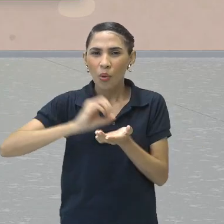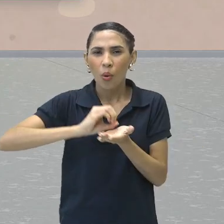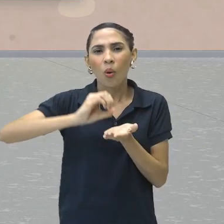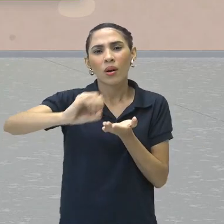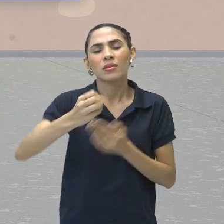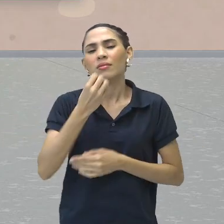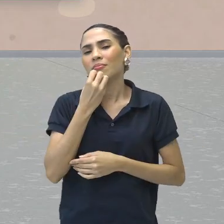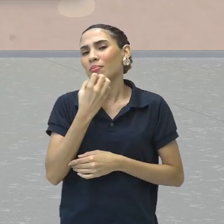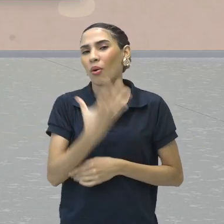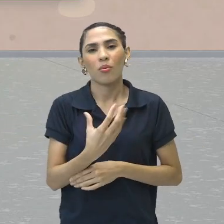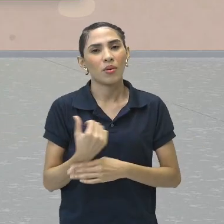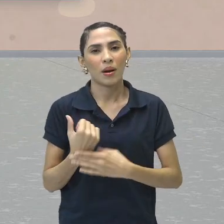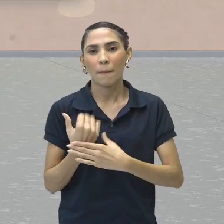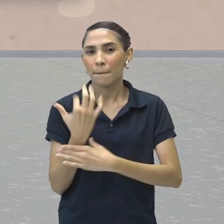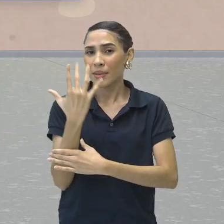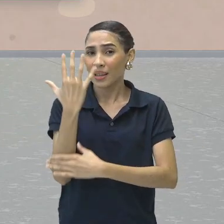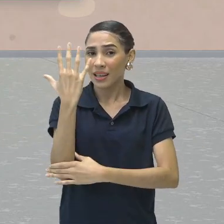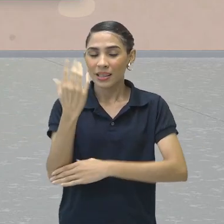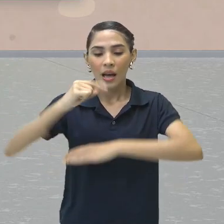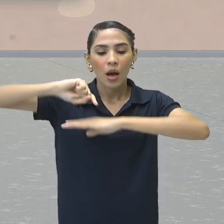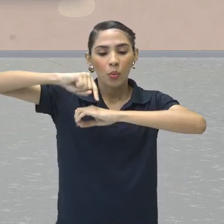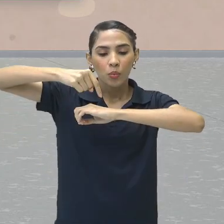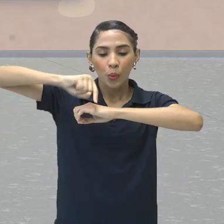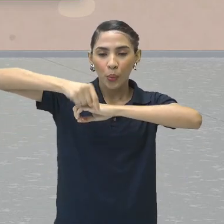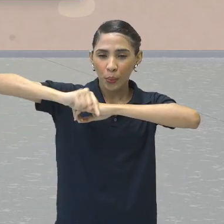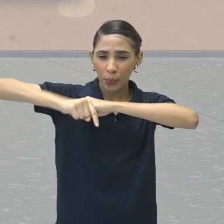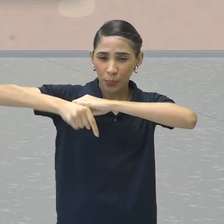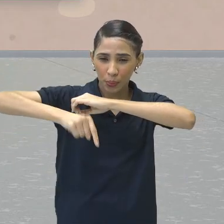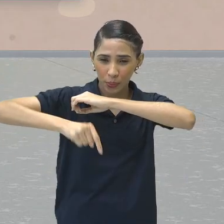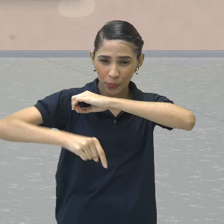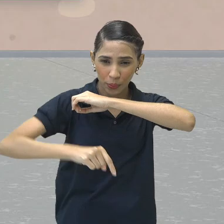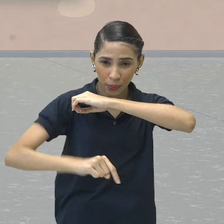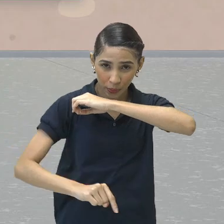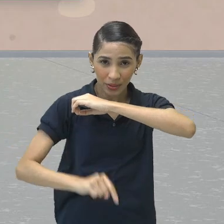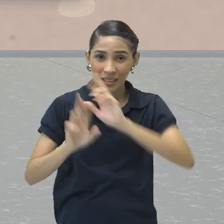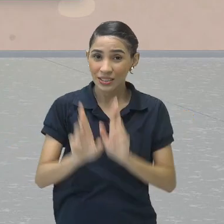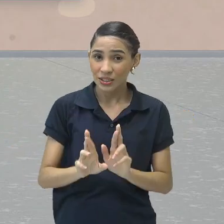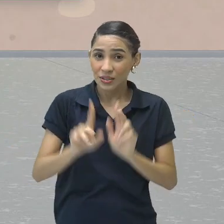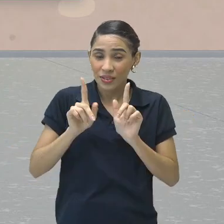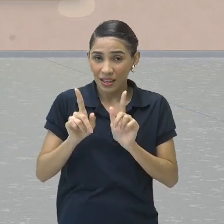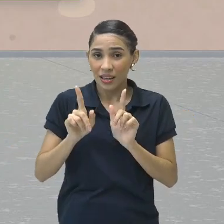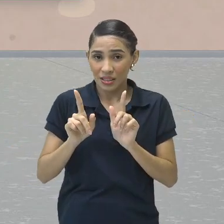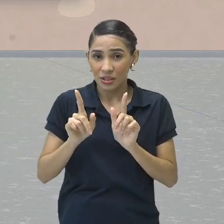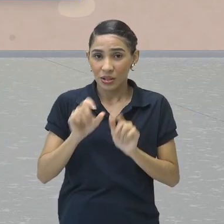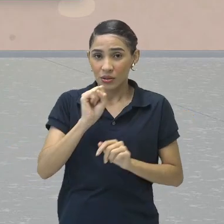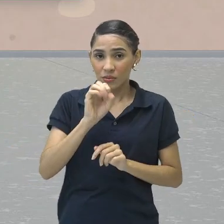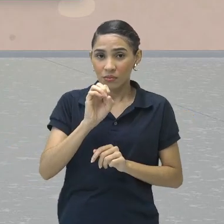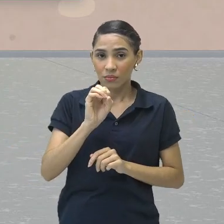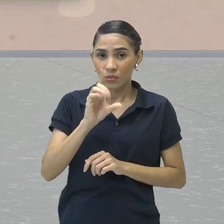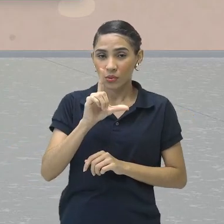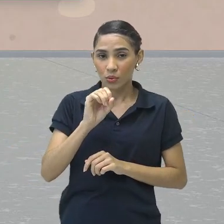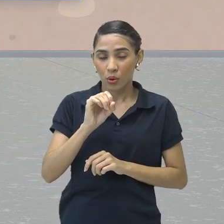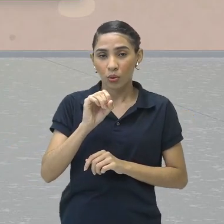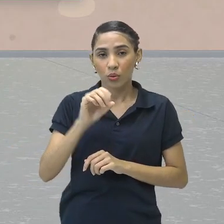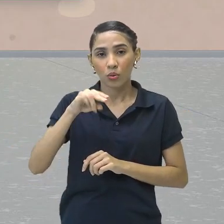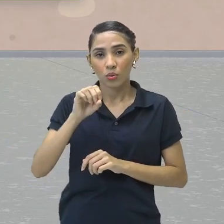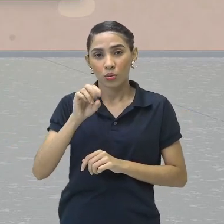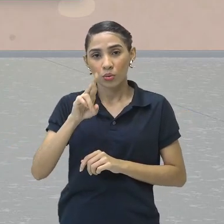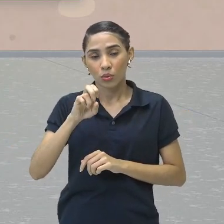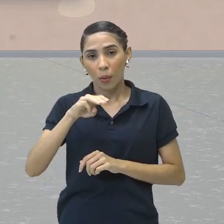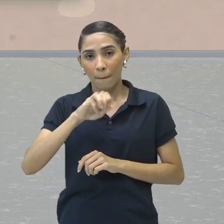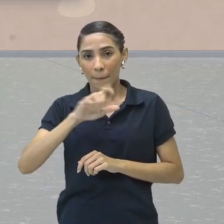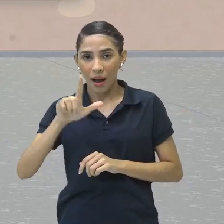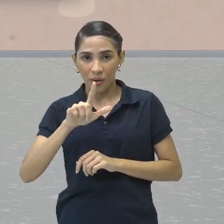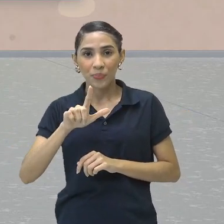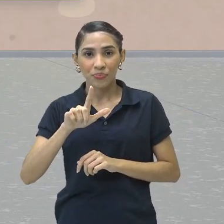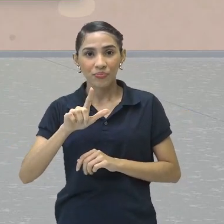para as plantas, ela é mais funda, ela é um pouco mais funda do que a dos solos normais, né, do que a dos solos comuns, naturais daqui.